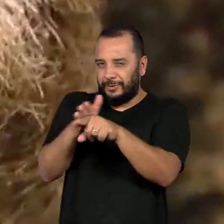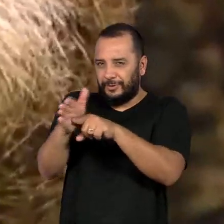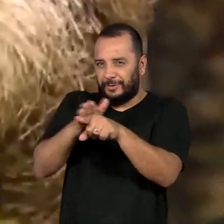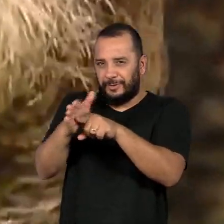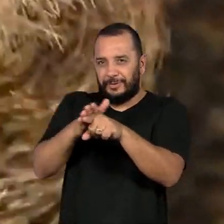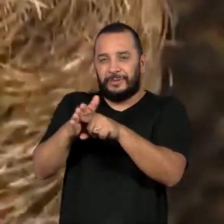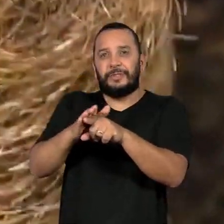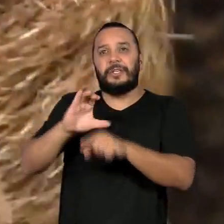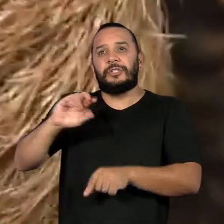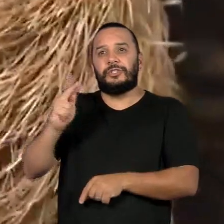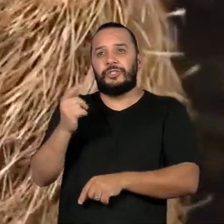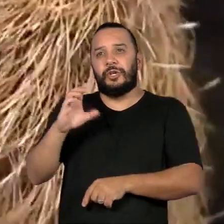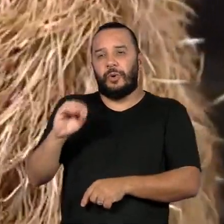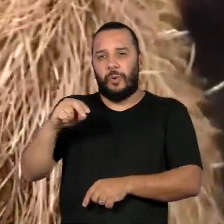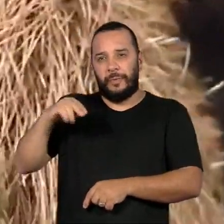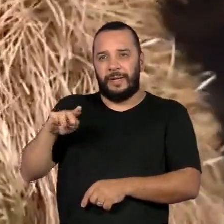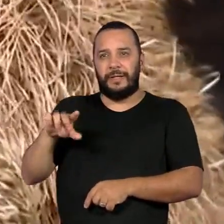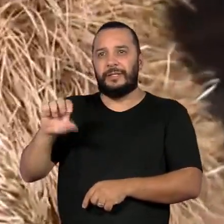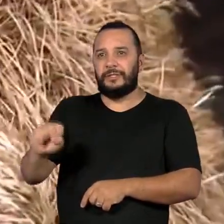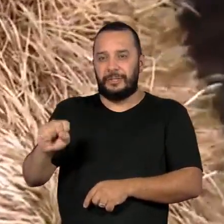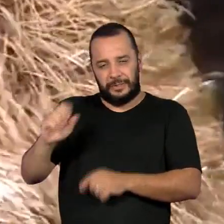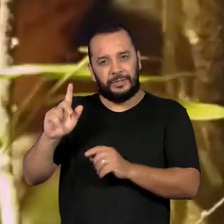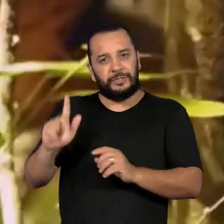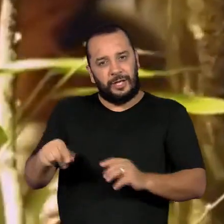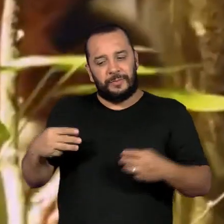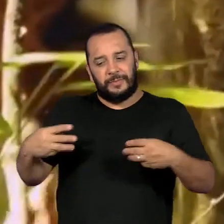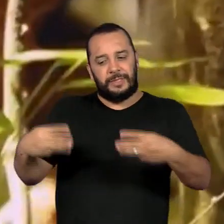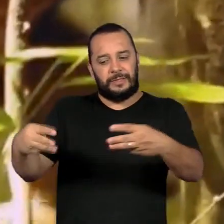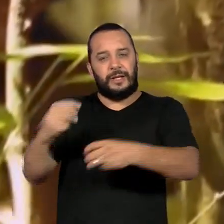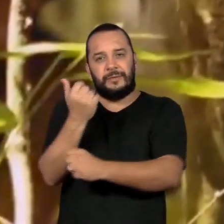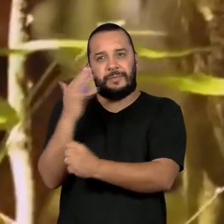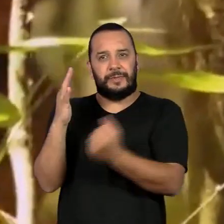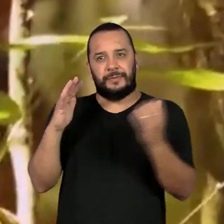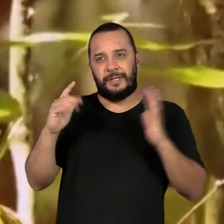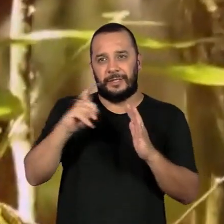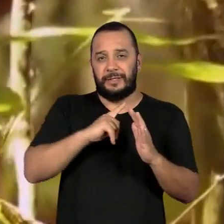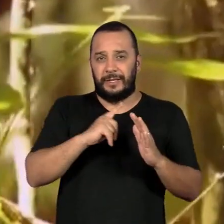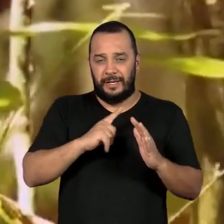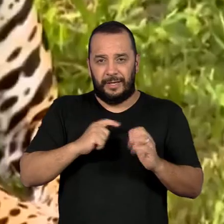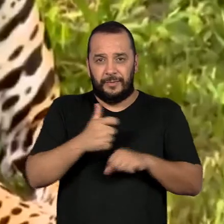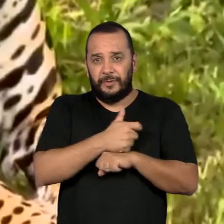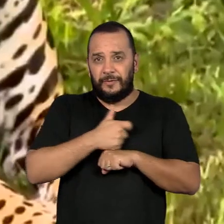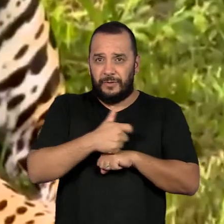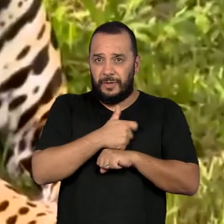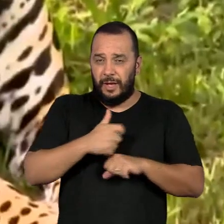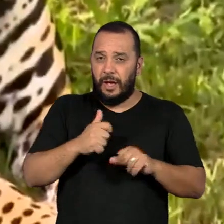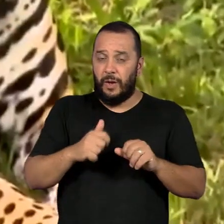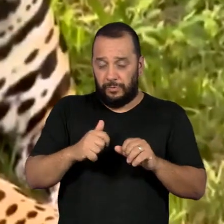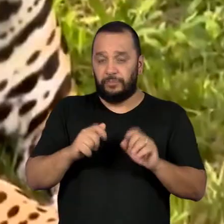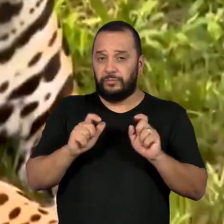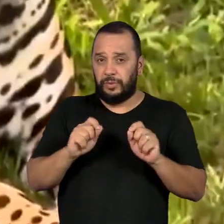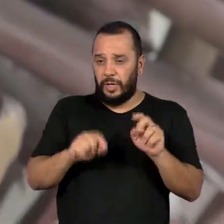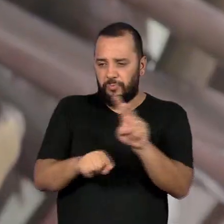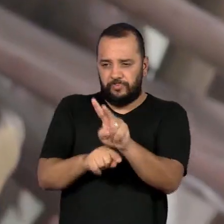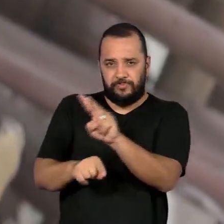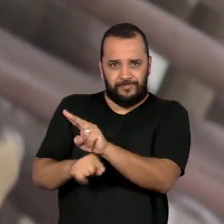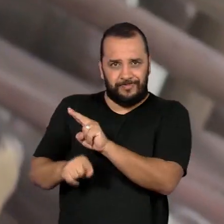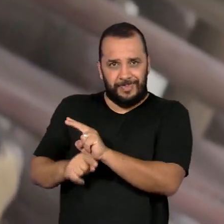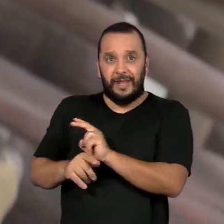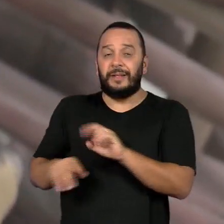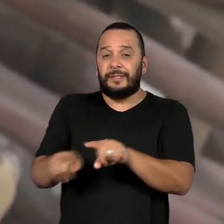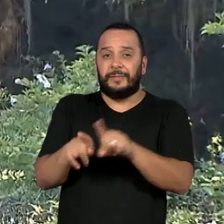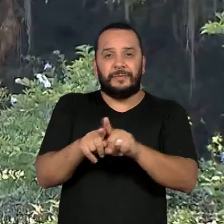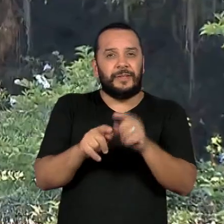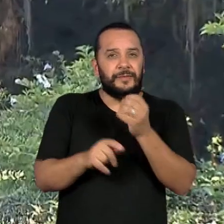da Biodiversidade, do Ministério do Meio Ambiente, com apoio de especialistas na conservação deles. Para as